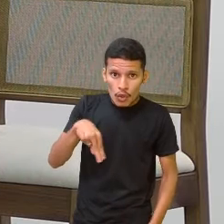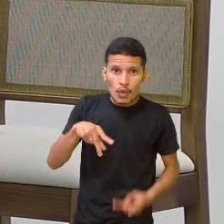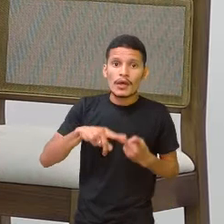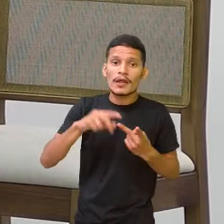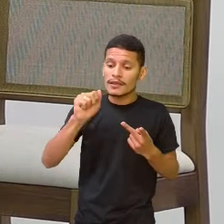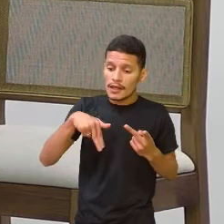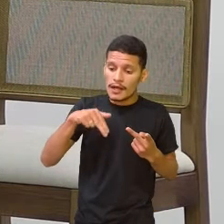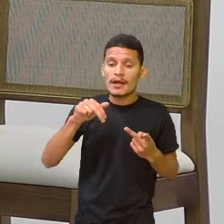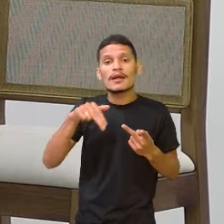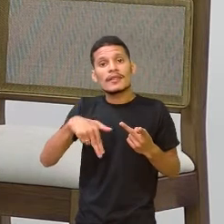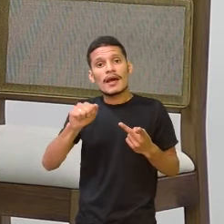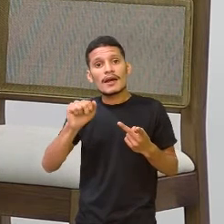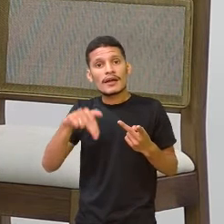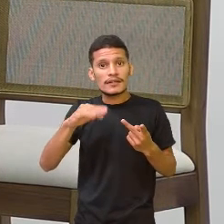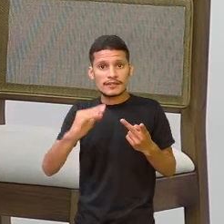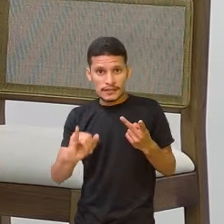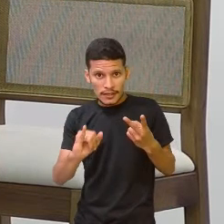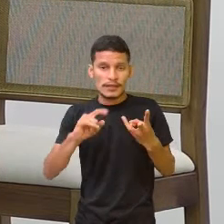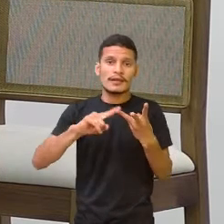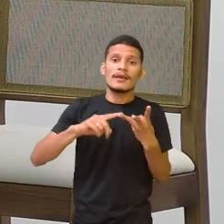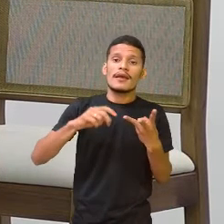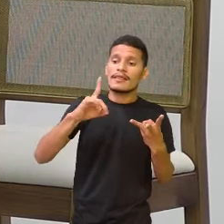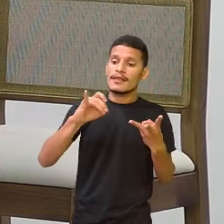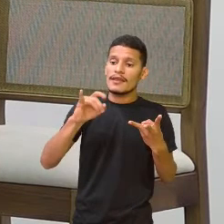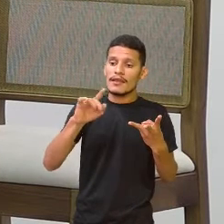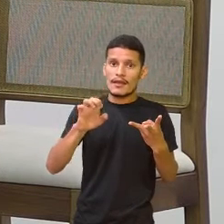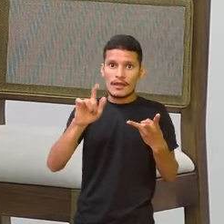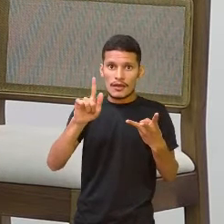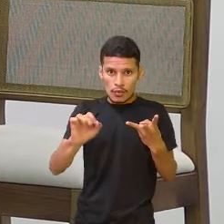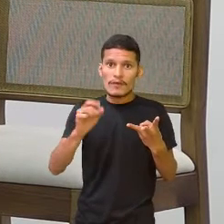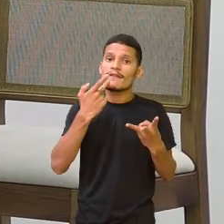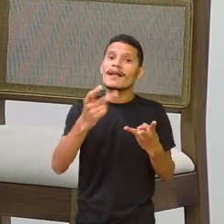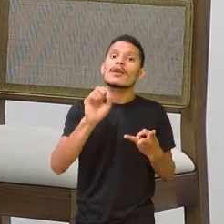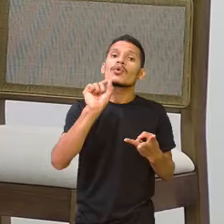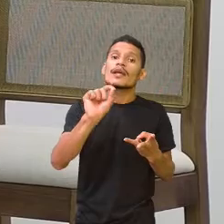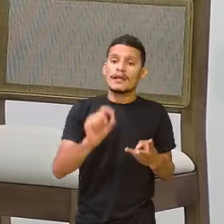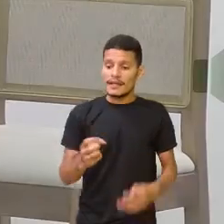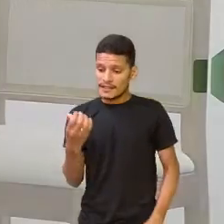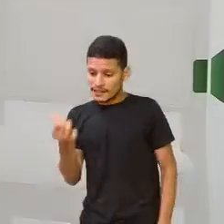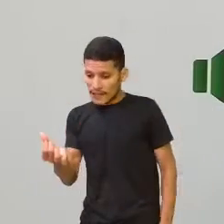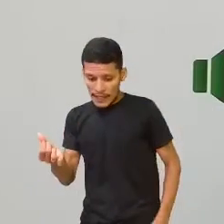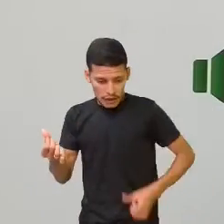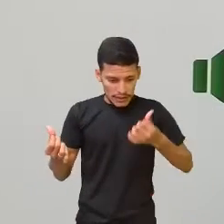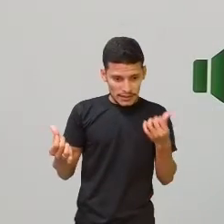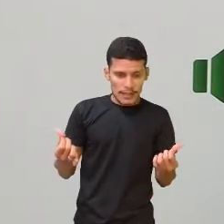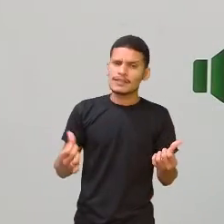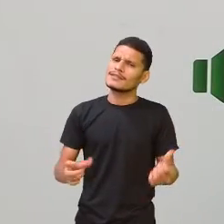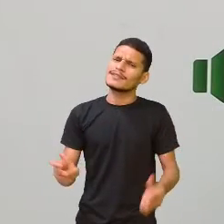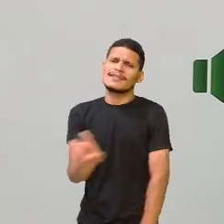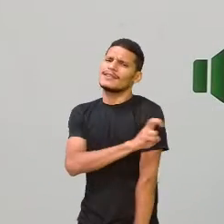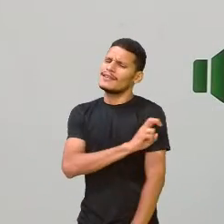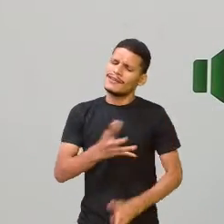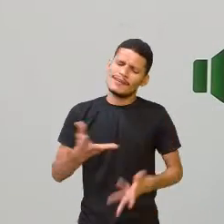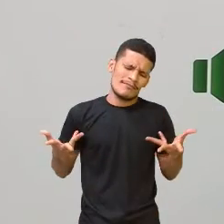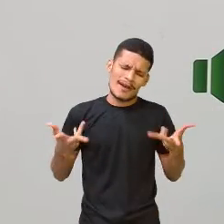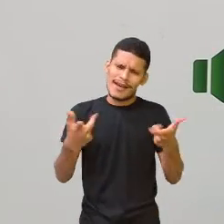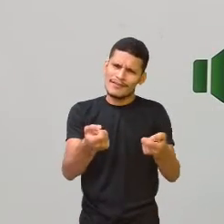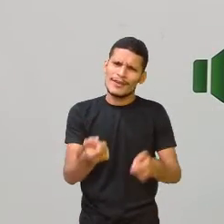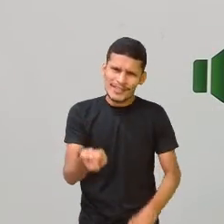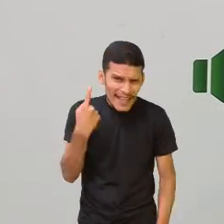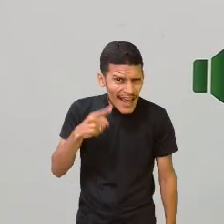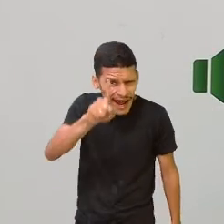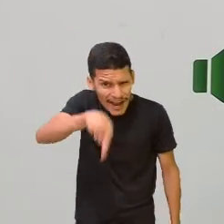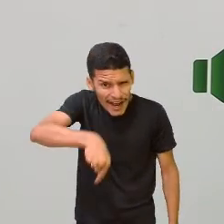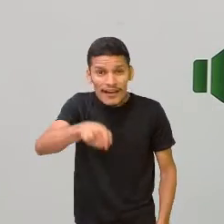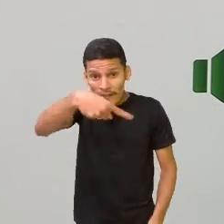Nancy, o Diego, todos disseram que serão 6 lápis. Será? Esse quinto ano é maravilhoso. Participam de